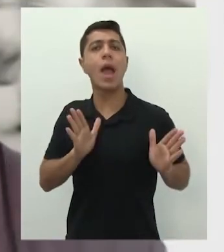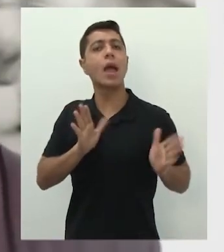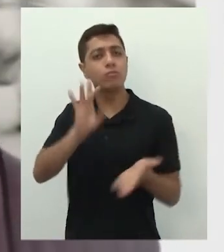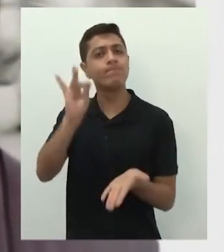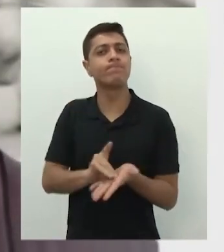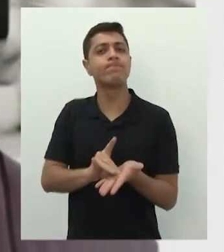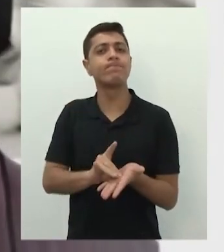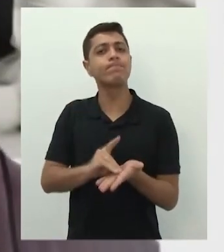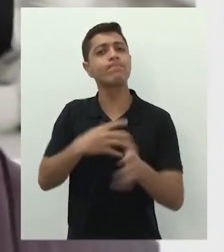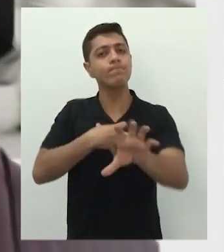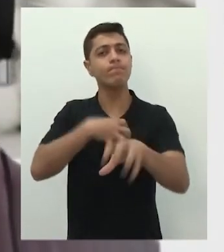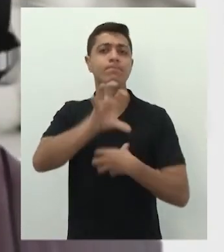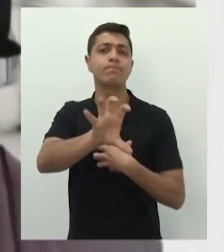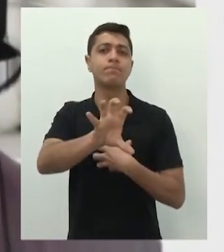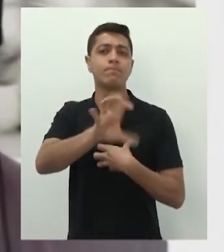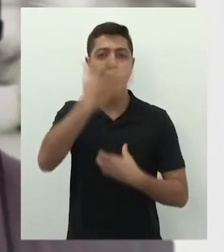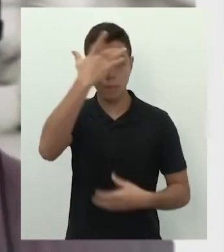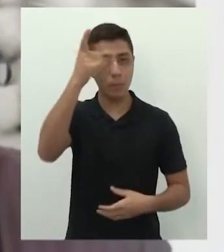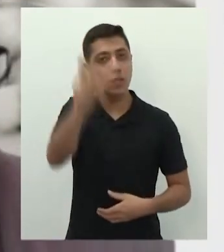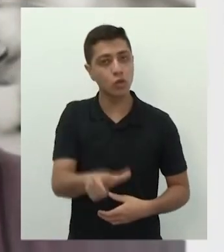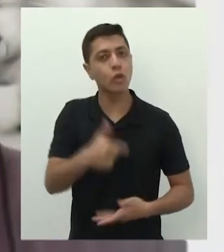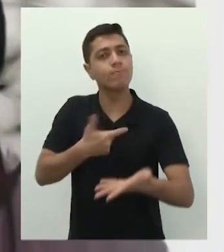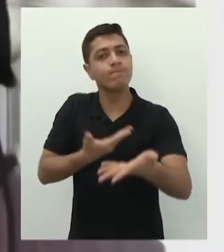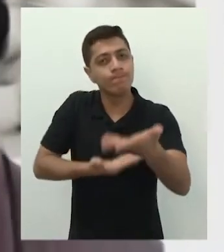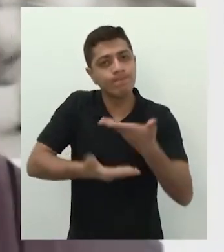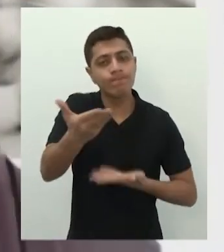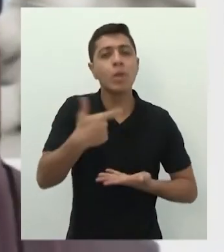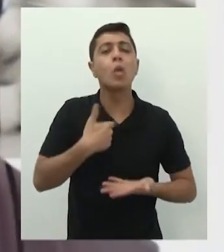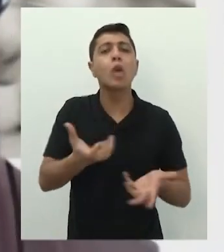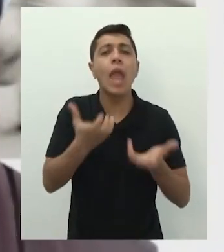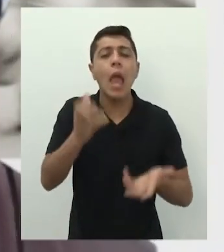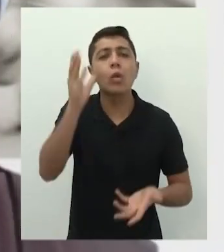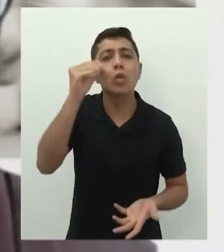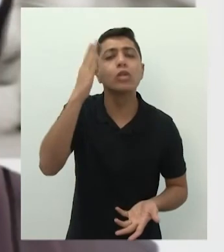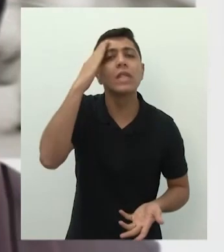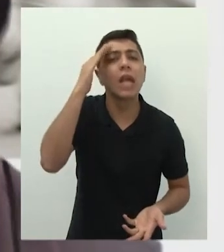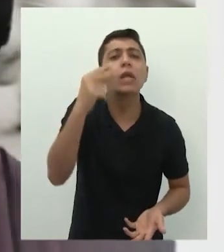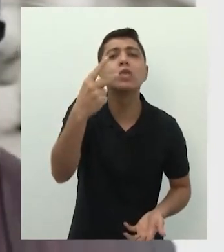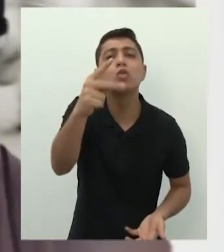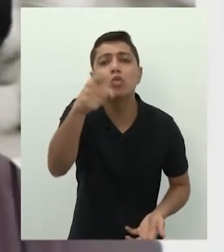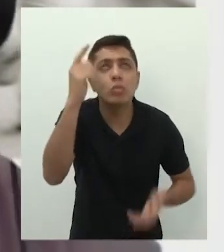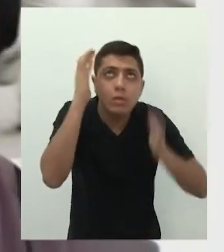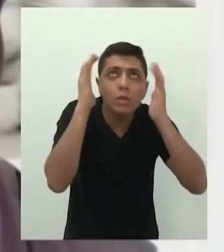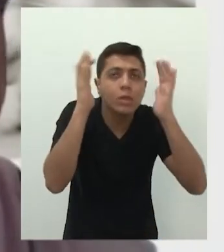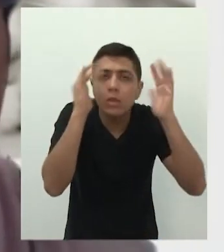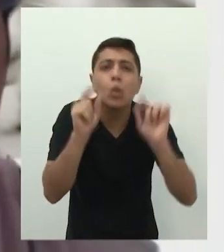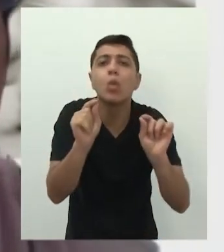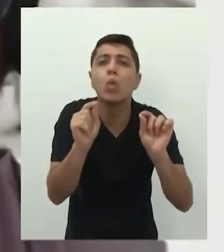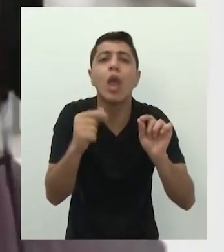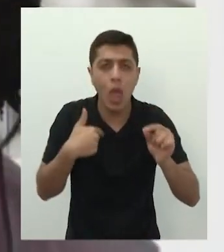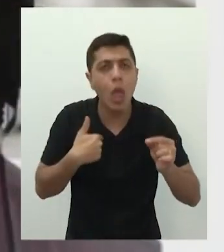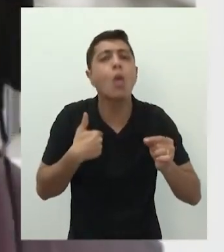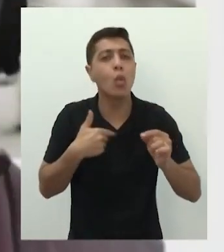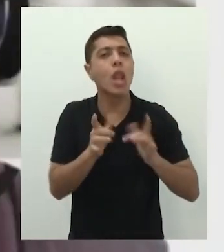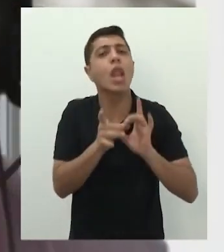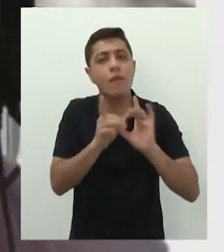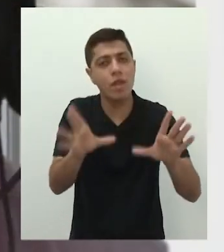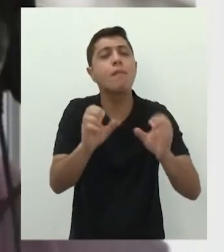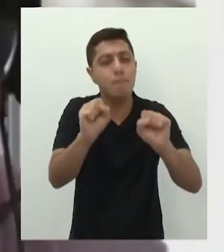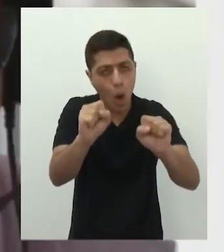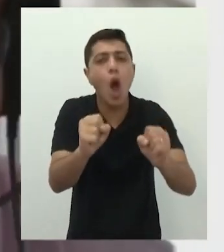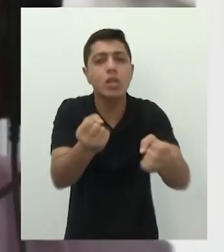de elevador. Tudo bem de elevador é aquele tudo bem que você fala às 6h30 da manhã, a pessoa responde tudo, mas não é tudo. Você está cansado, está